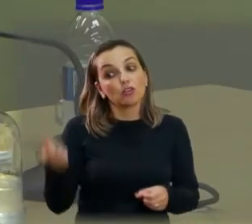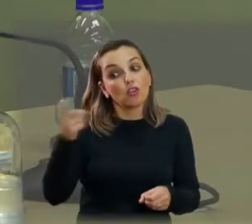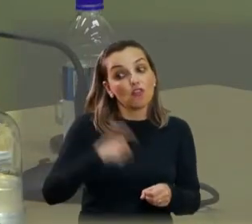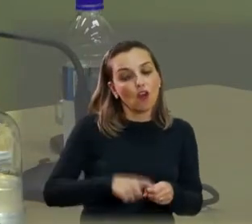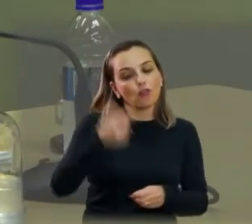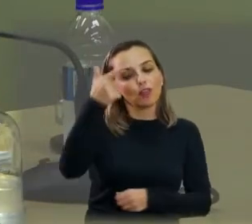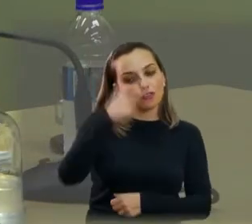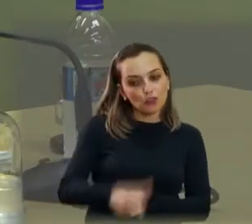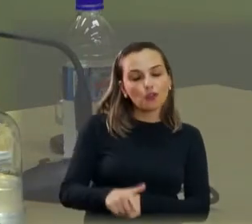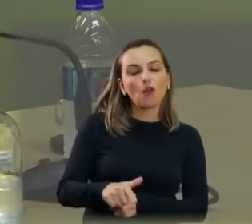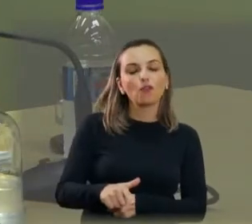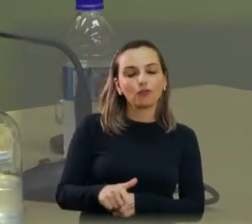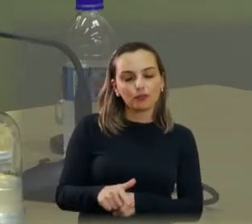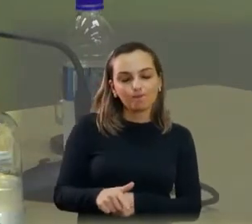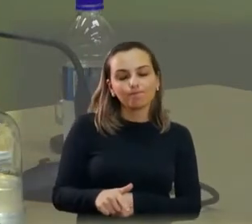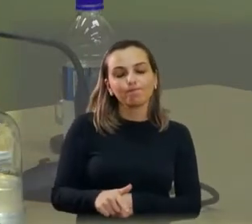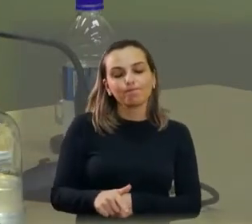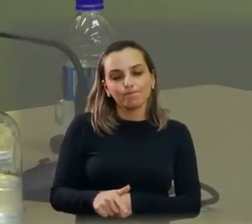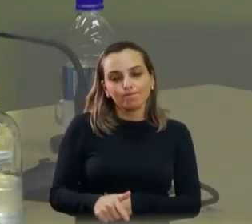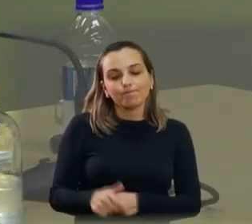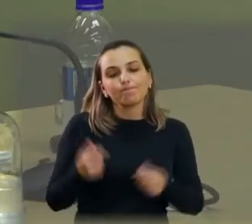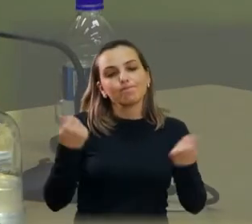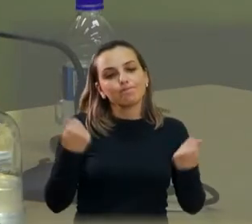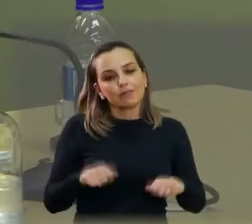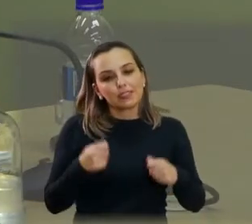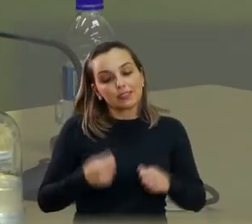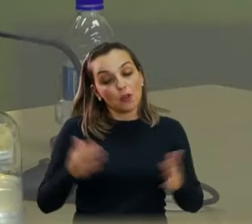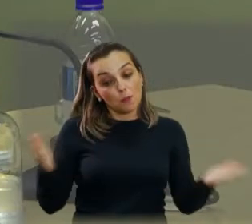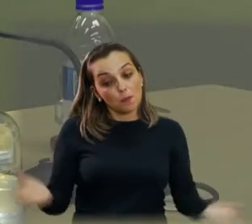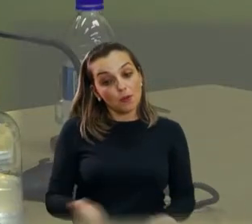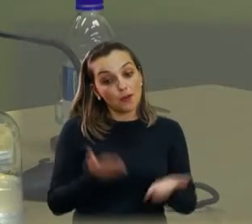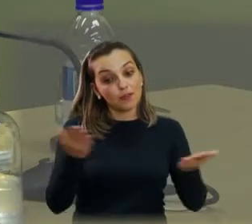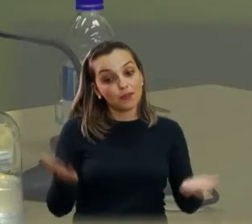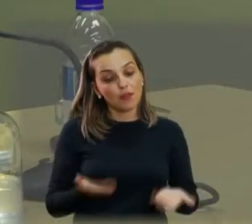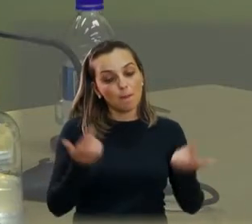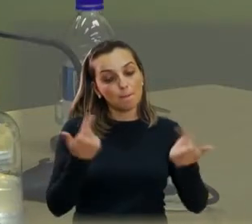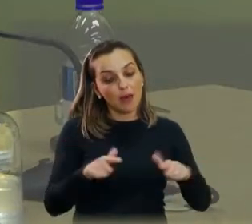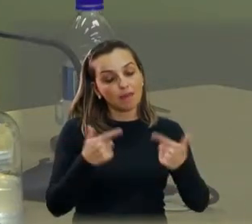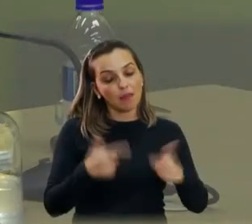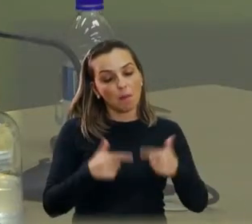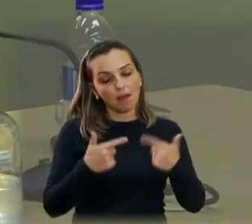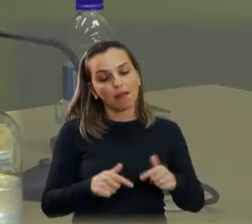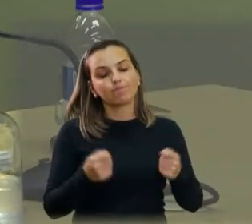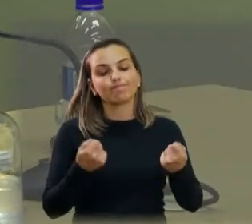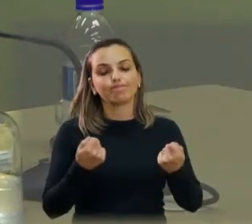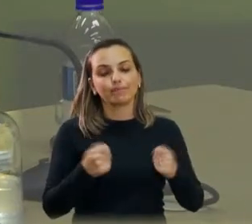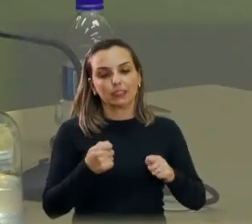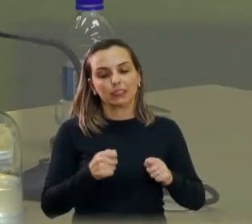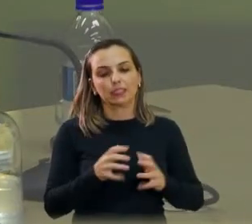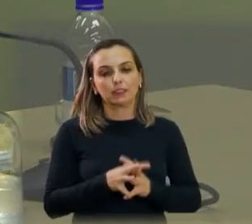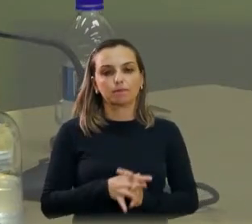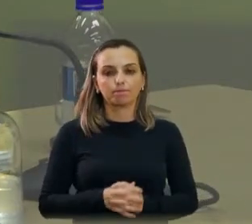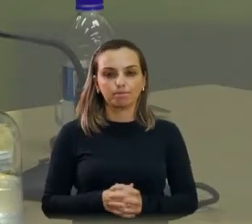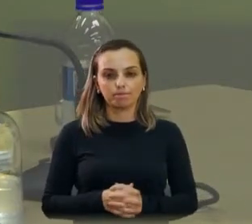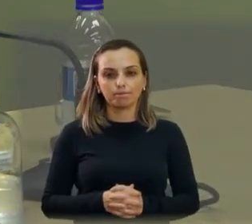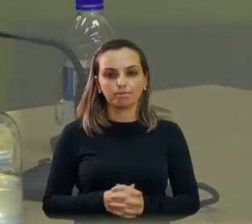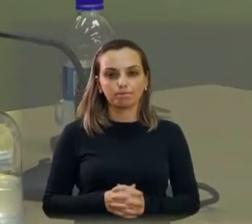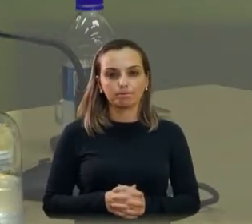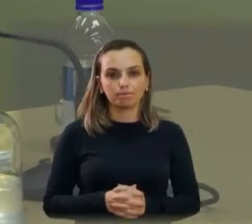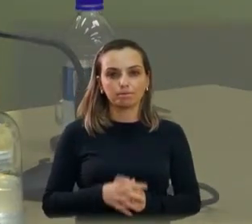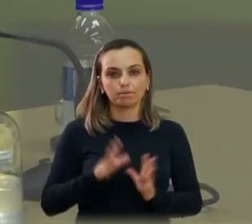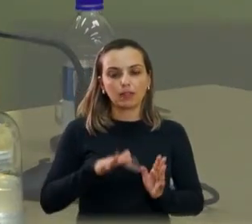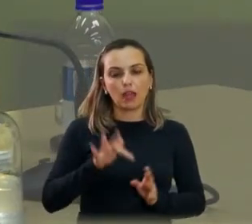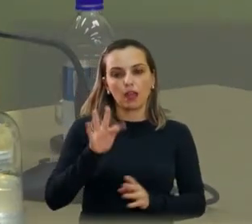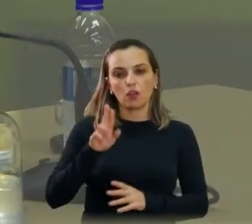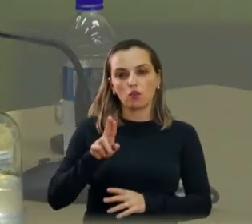fazer, né? O pessoal precisa de uma motivação, precisa de um estímulo. Isso é uma preocupação muito grande da